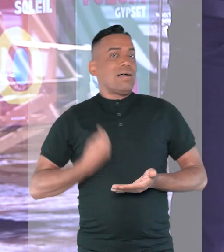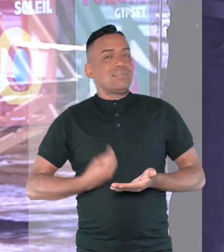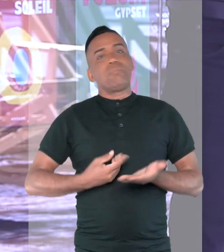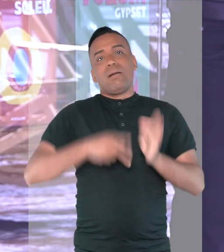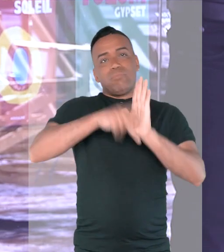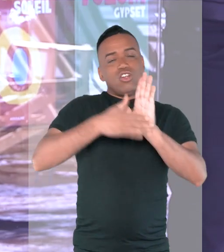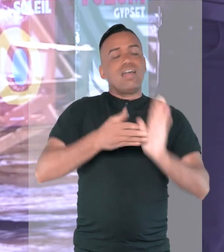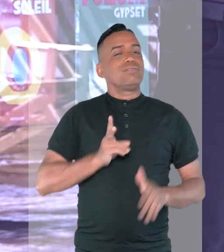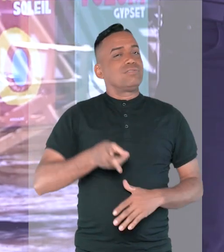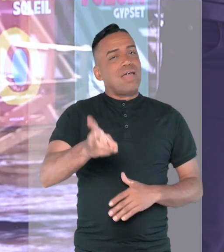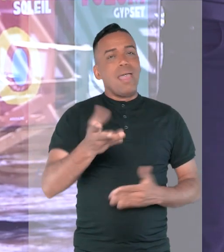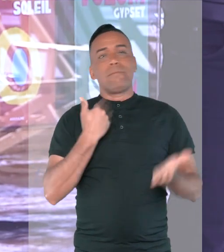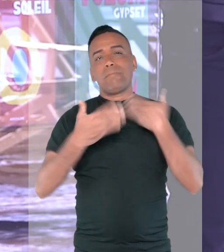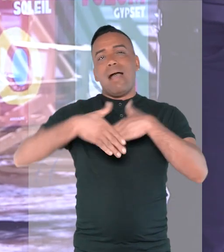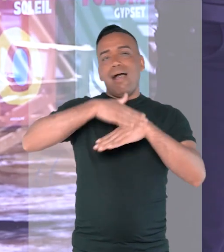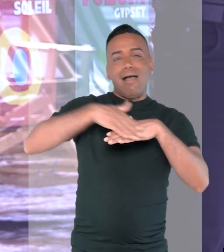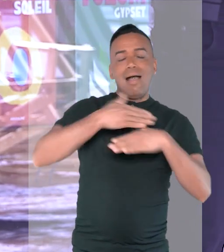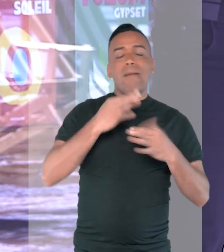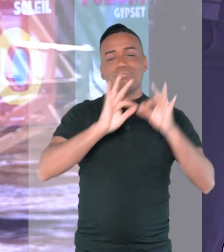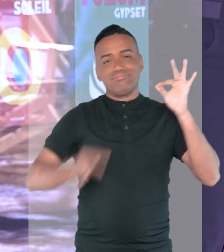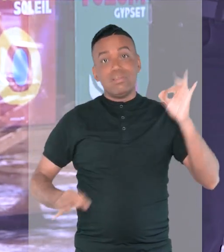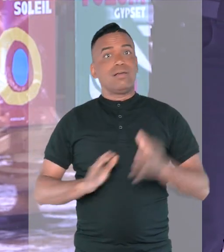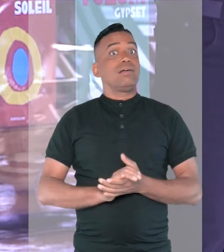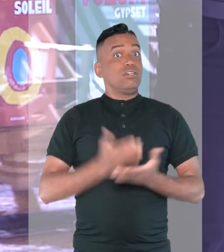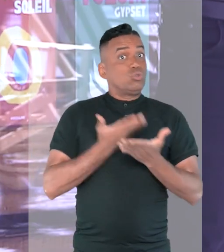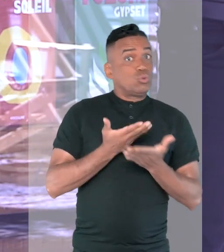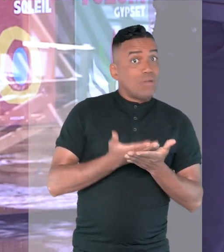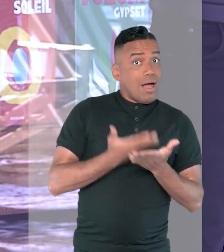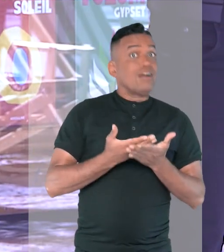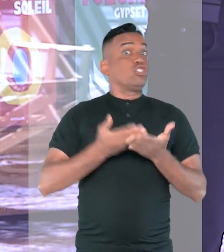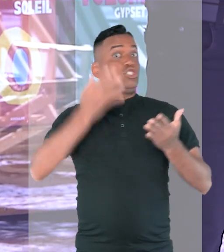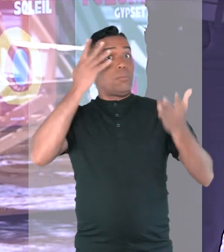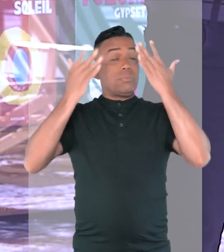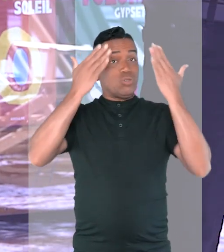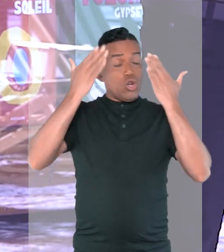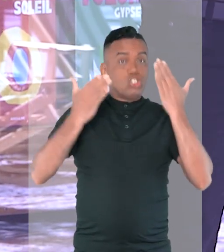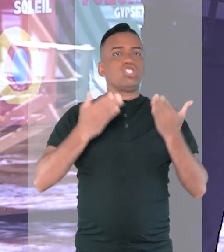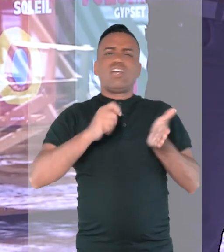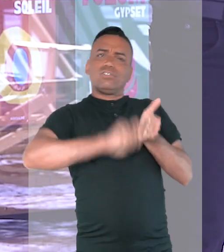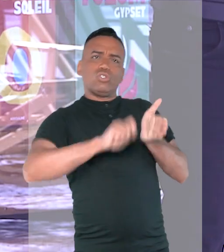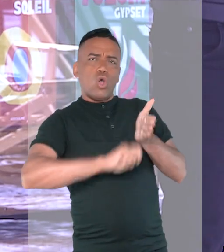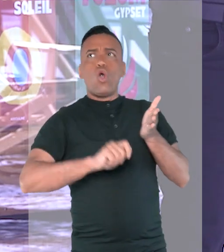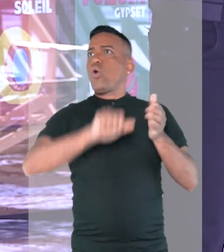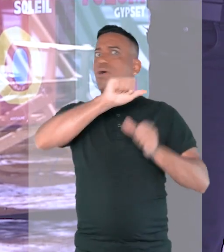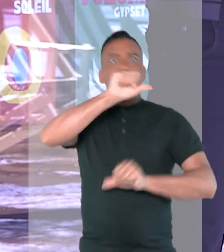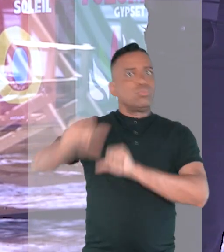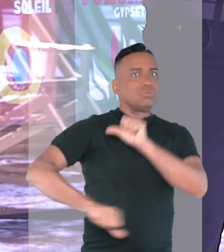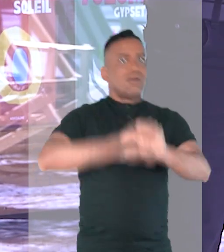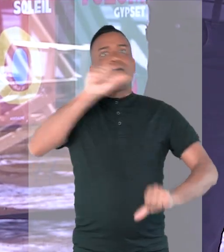programa. Sofia Nogueira é escritora, estudante de psicologia e apaixonada pelo